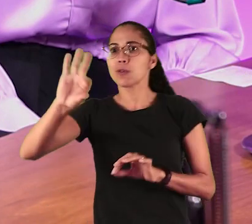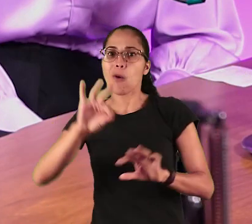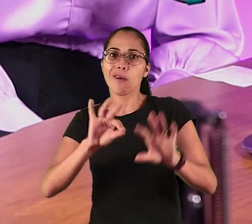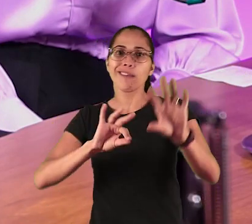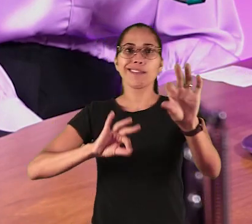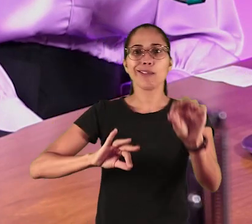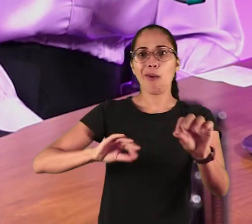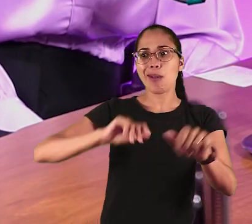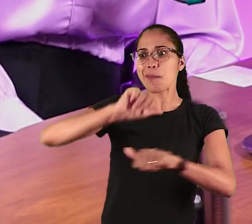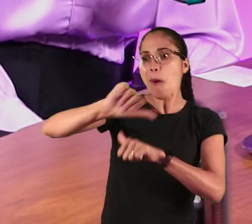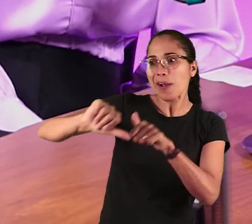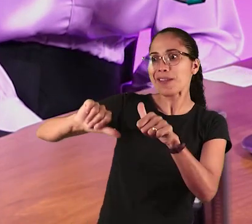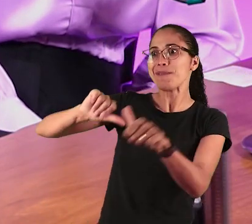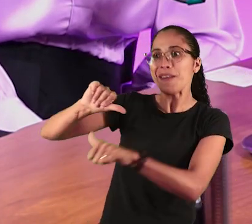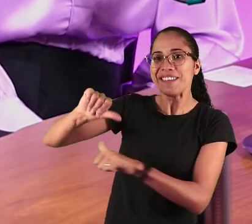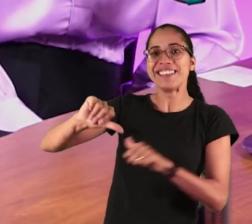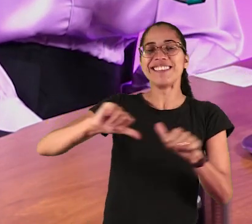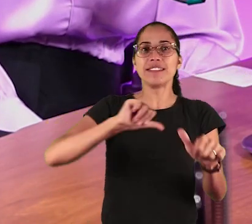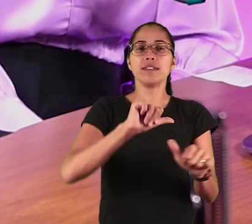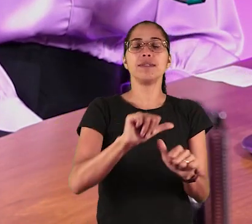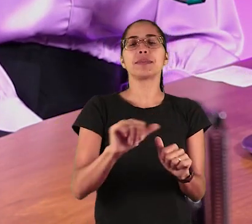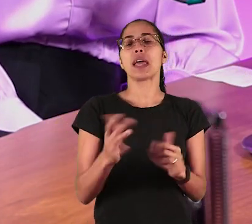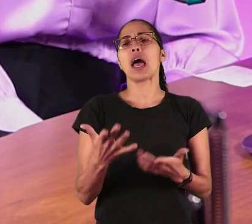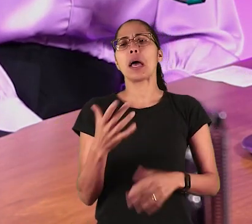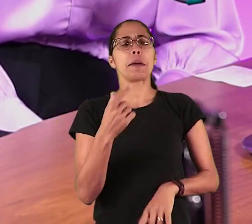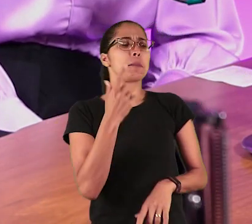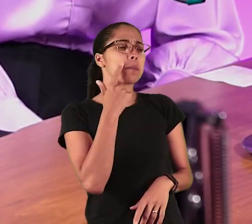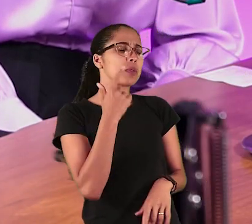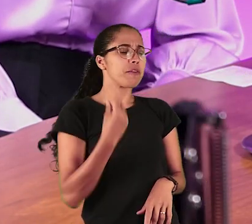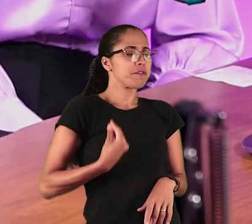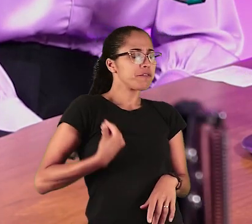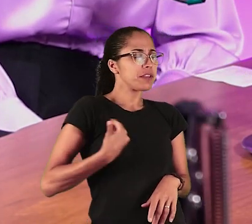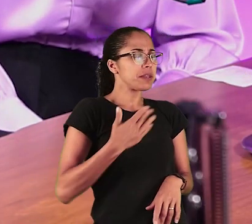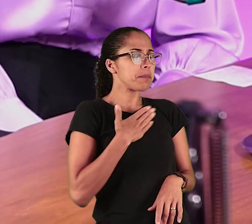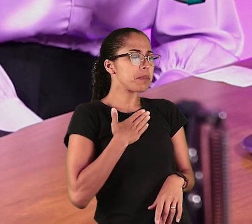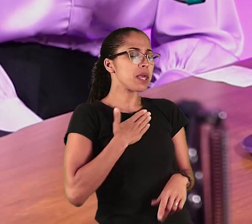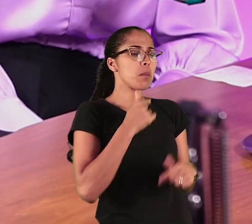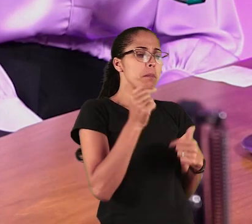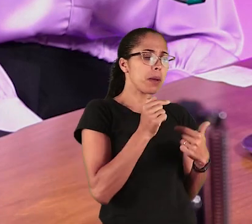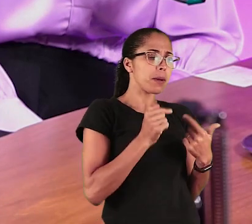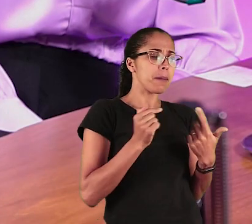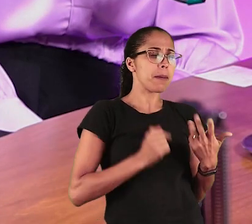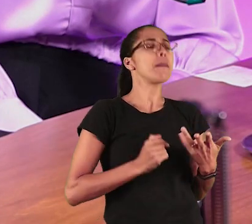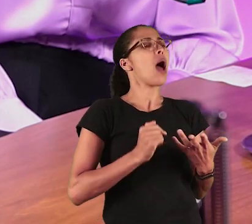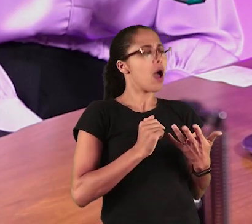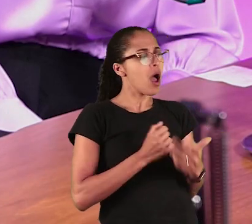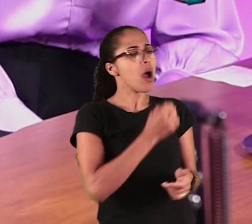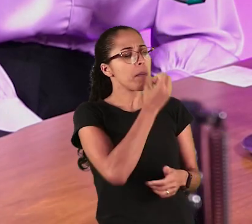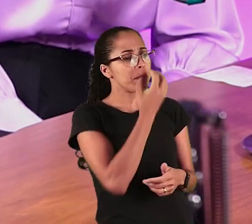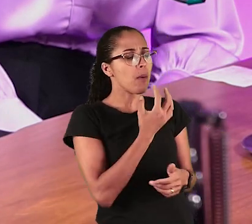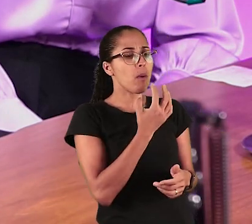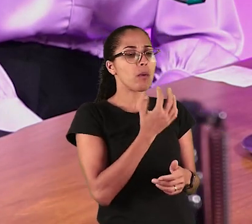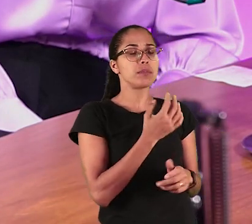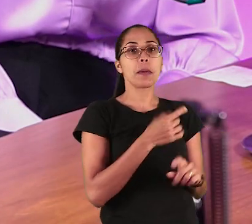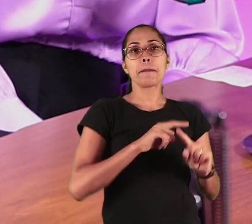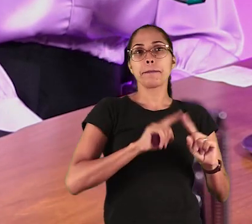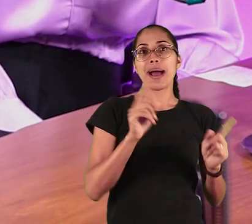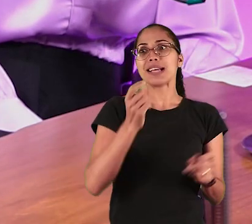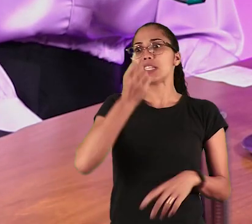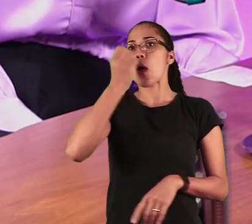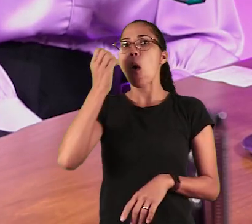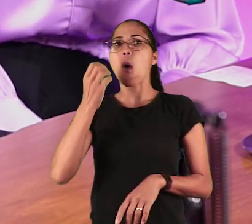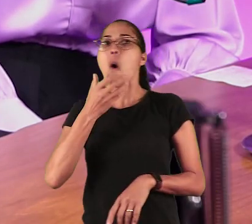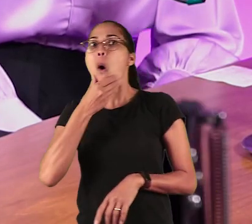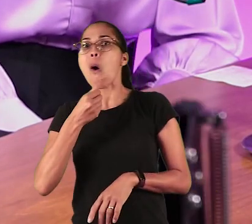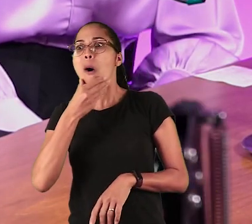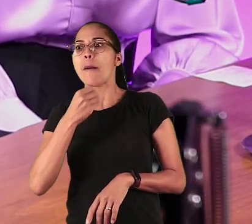se elas já não tiverem assim um olhar já não minha vida tá assim isso tá tudo bem Eu tenho isso eu tenho aquilo os homens são muito